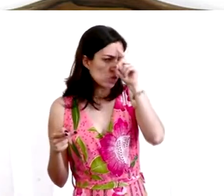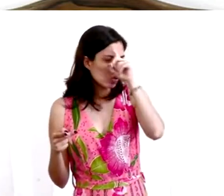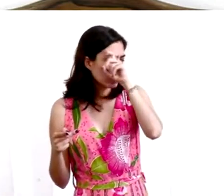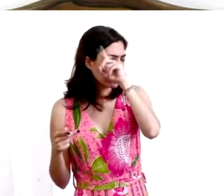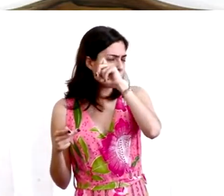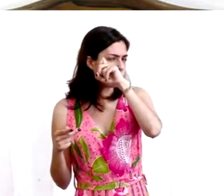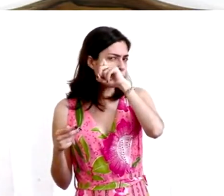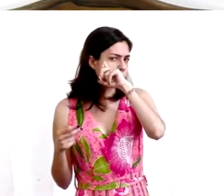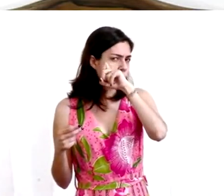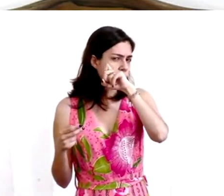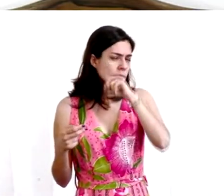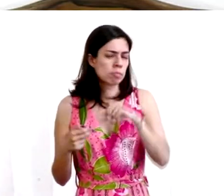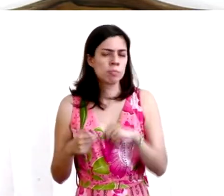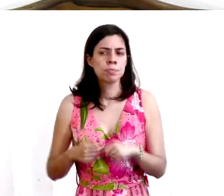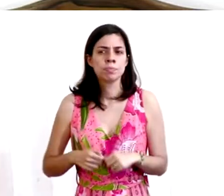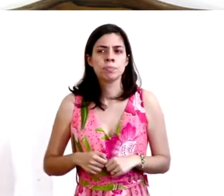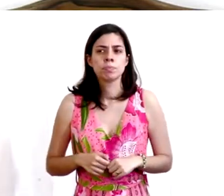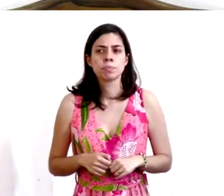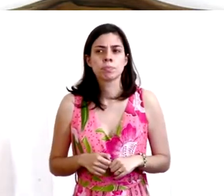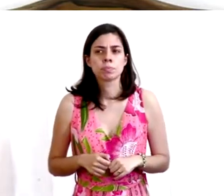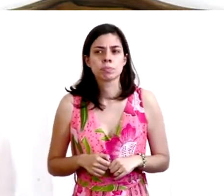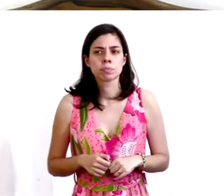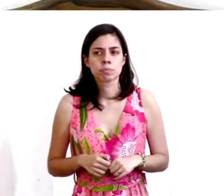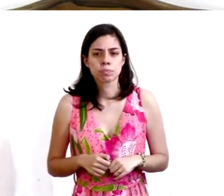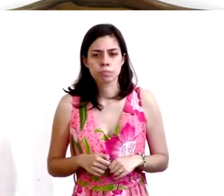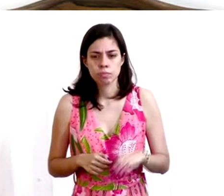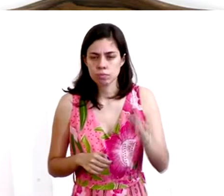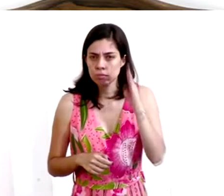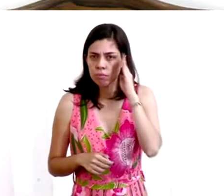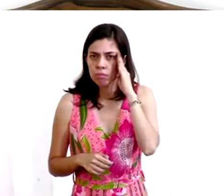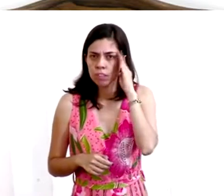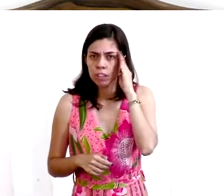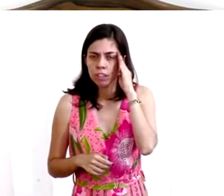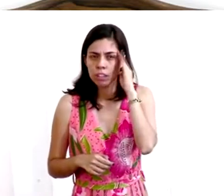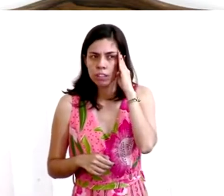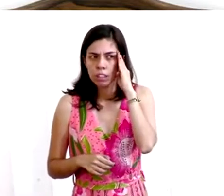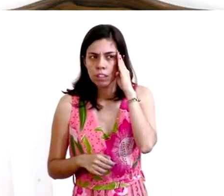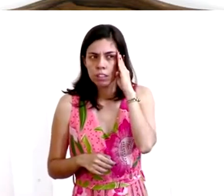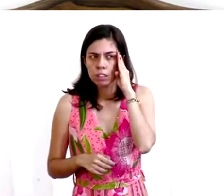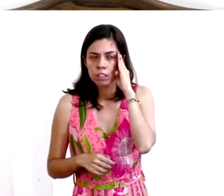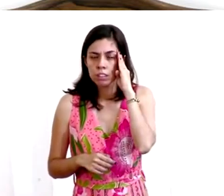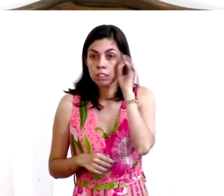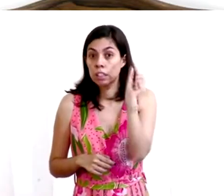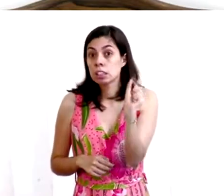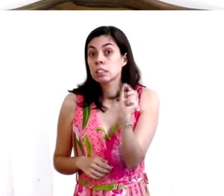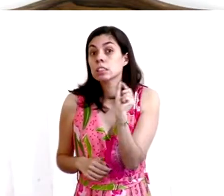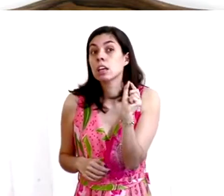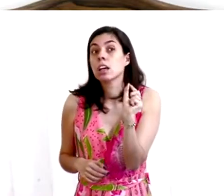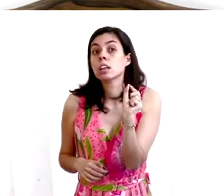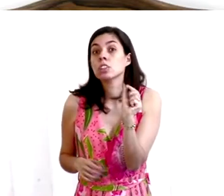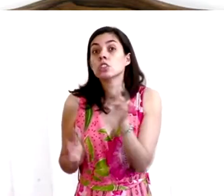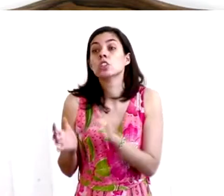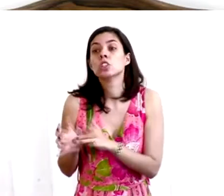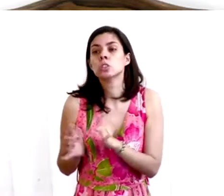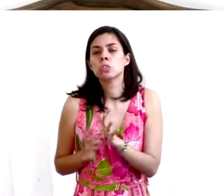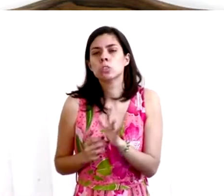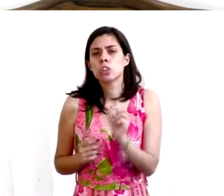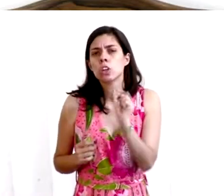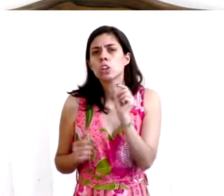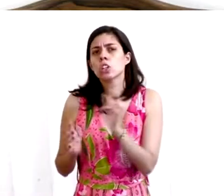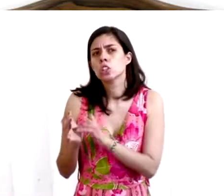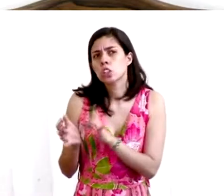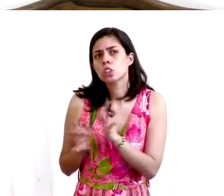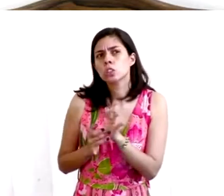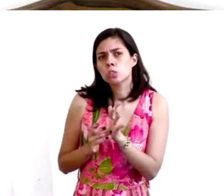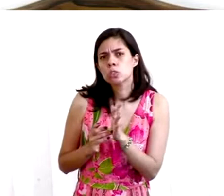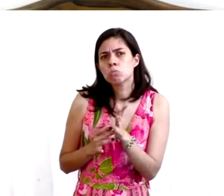foram confrontados com essa passagem para entender a divindade de Jesus. Os arianos não entendiam a